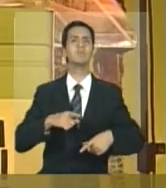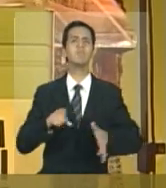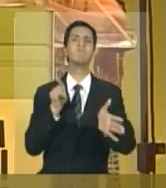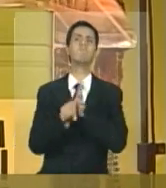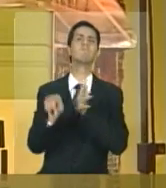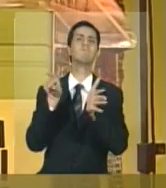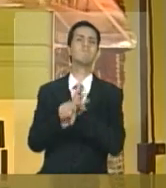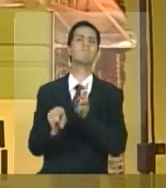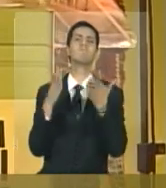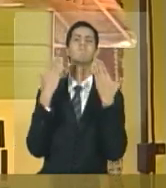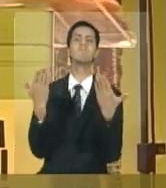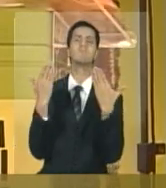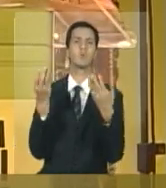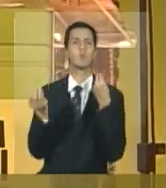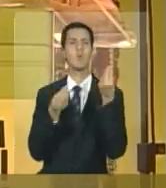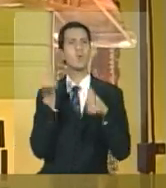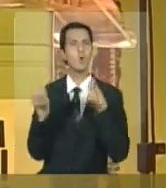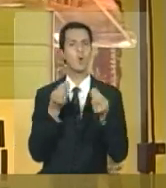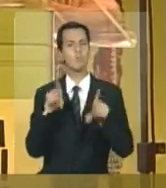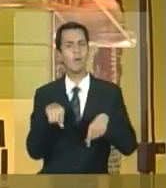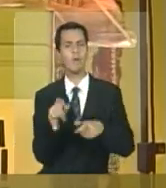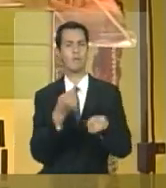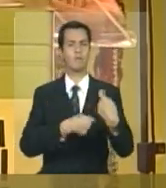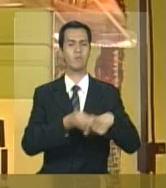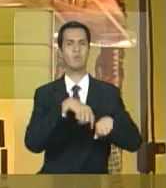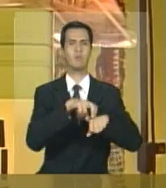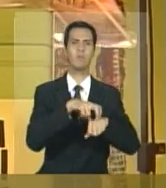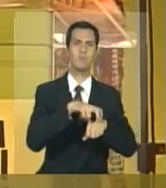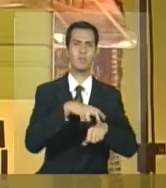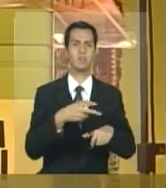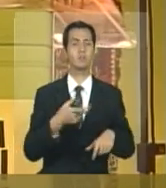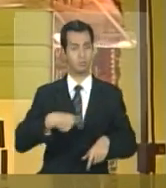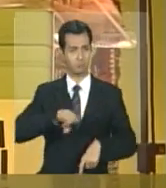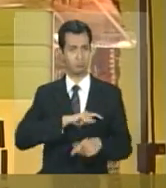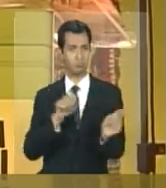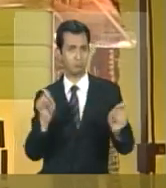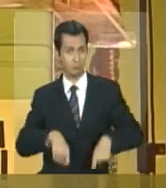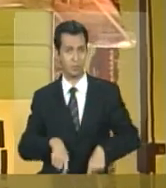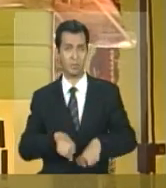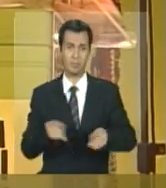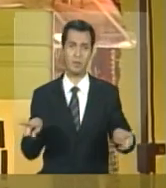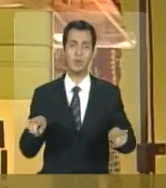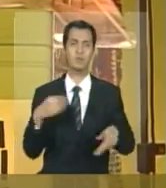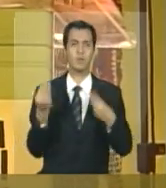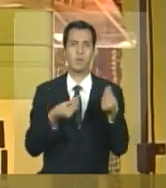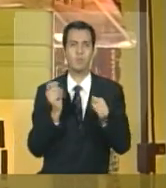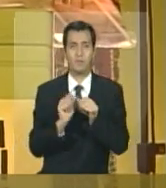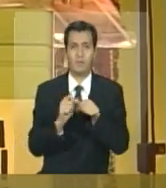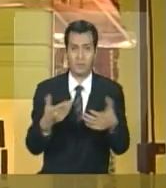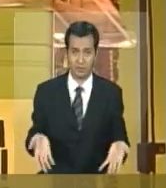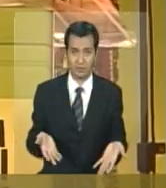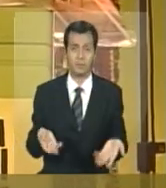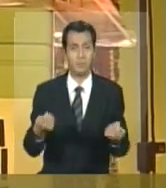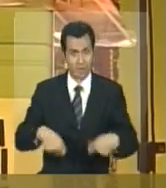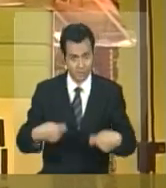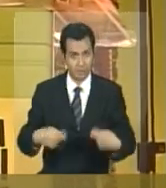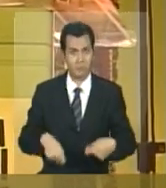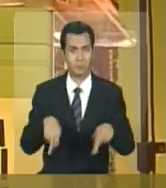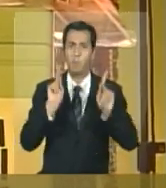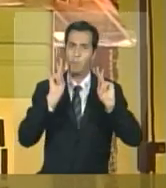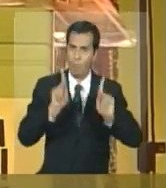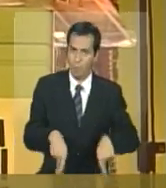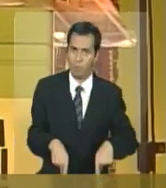questionar o que será essa economia verde. E só podemos fazer isso, companheiros e companheiras, com o povo